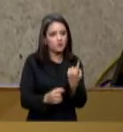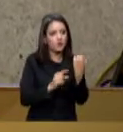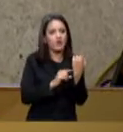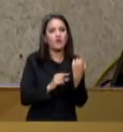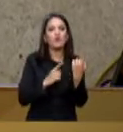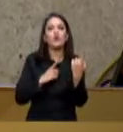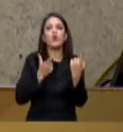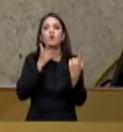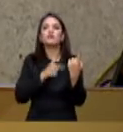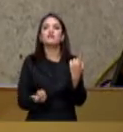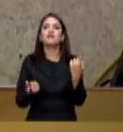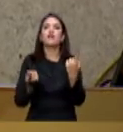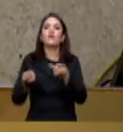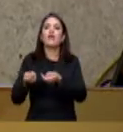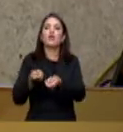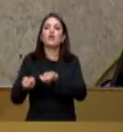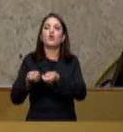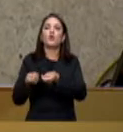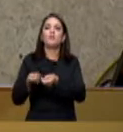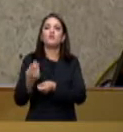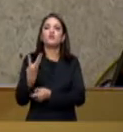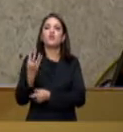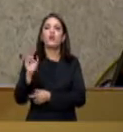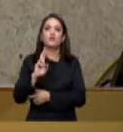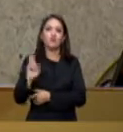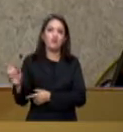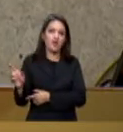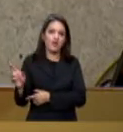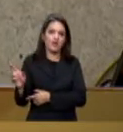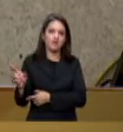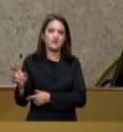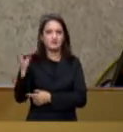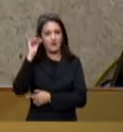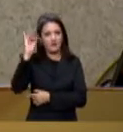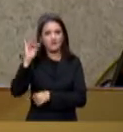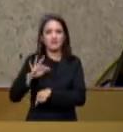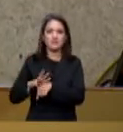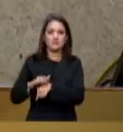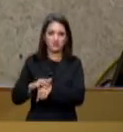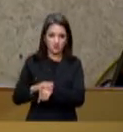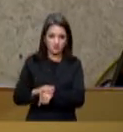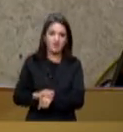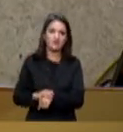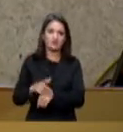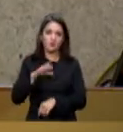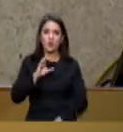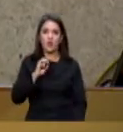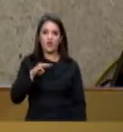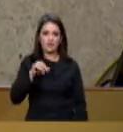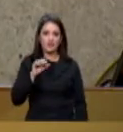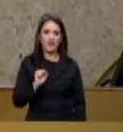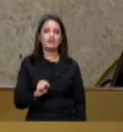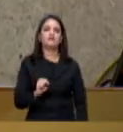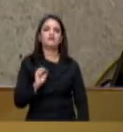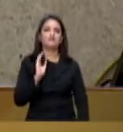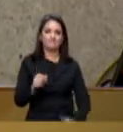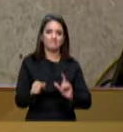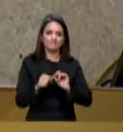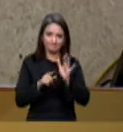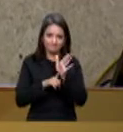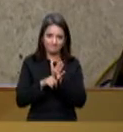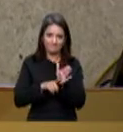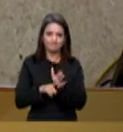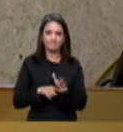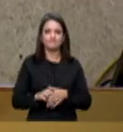de doenças causadas pela falta de serviço, segundo parecer da OMS, Organização Mundial